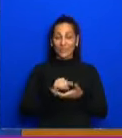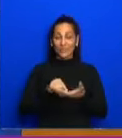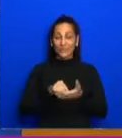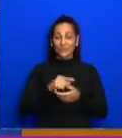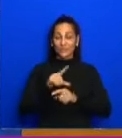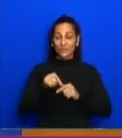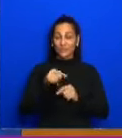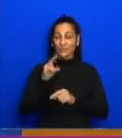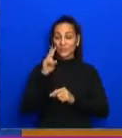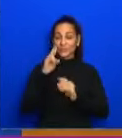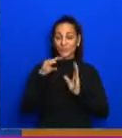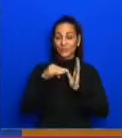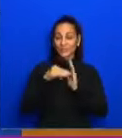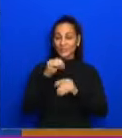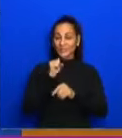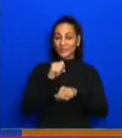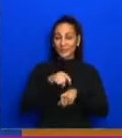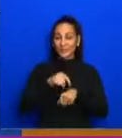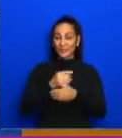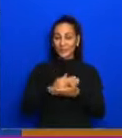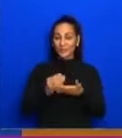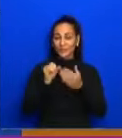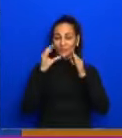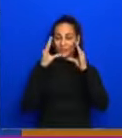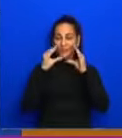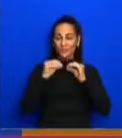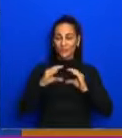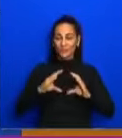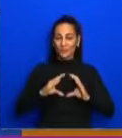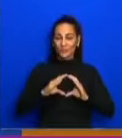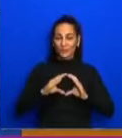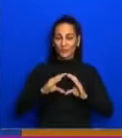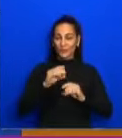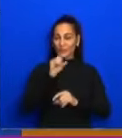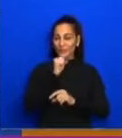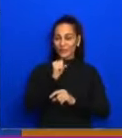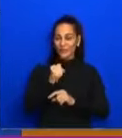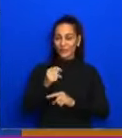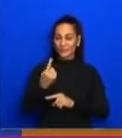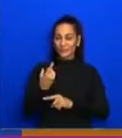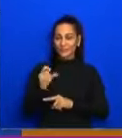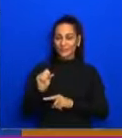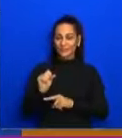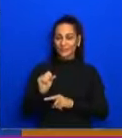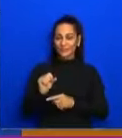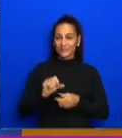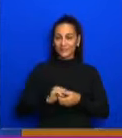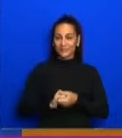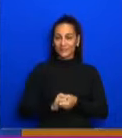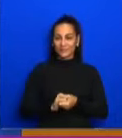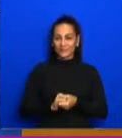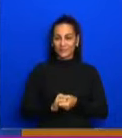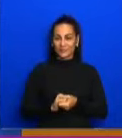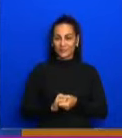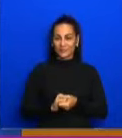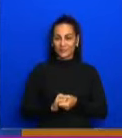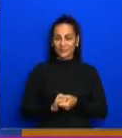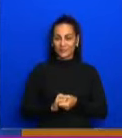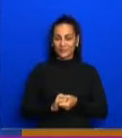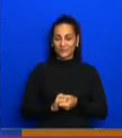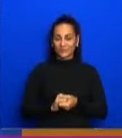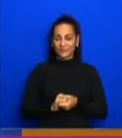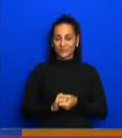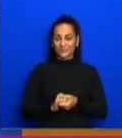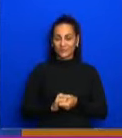Loto Fácil com sorteios de segunda a sábado a partir das 8 da noite. Bola laranja 19, laranja número